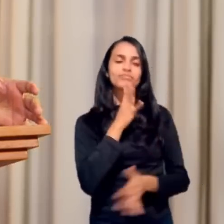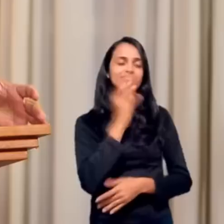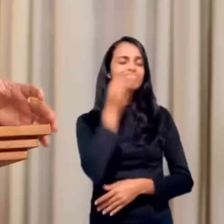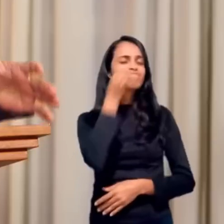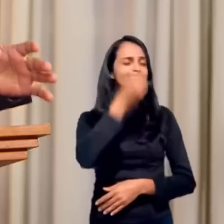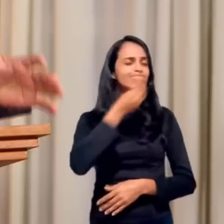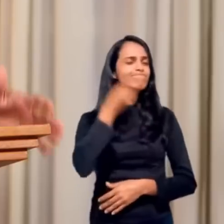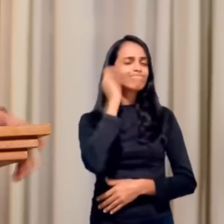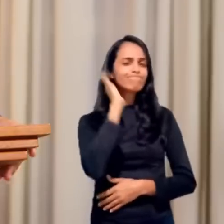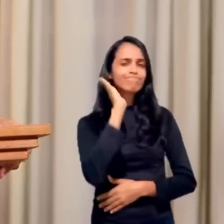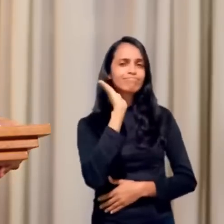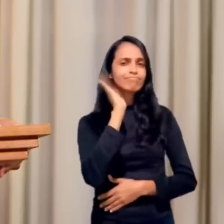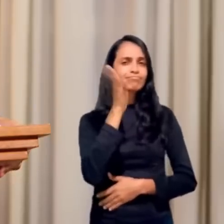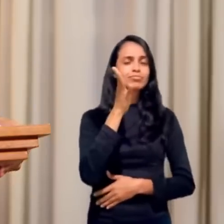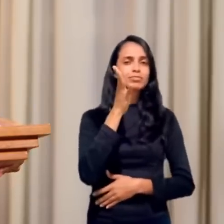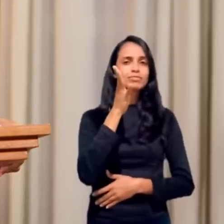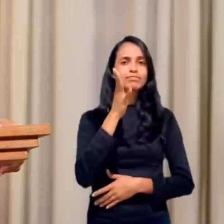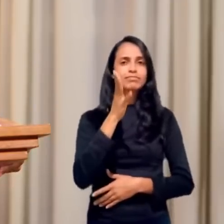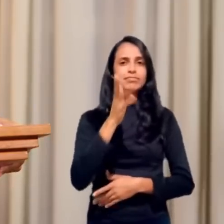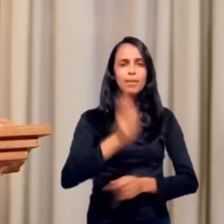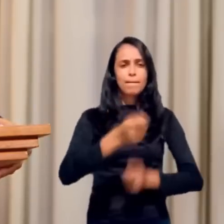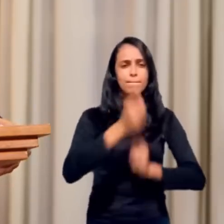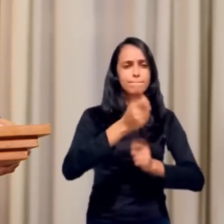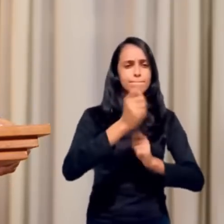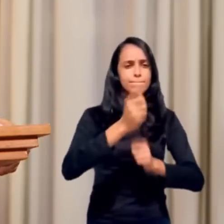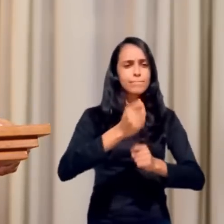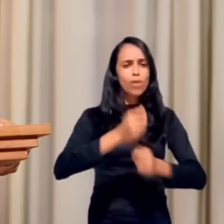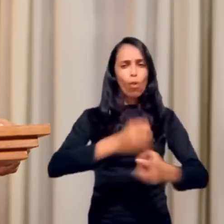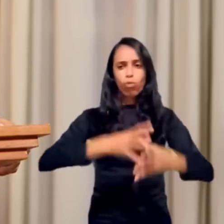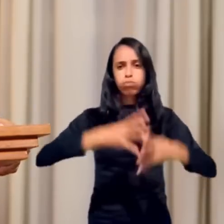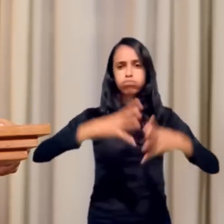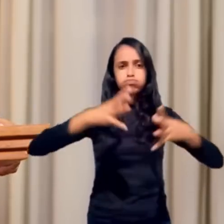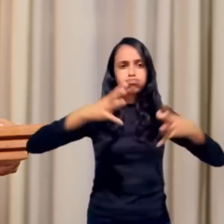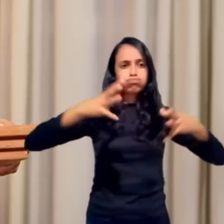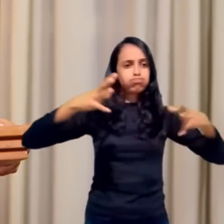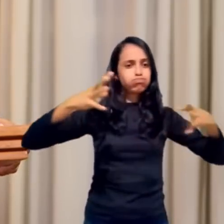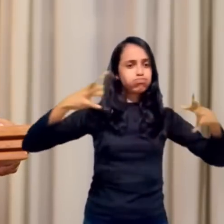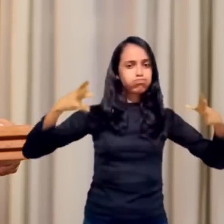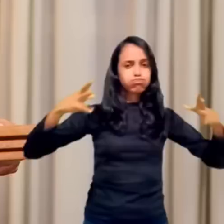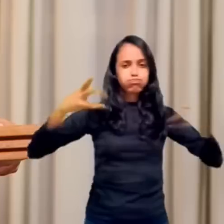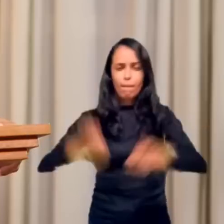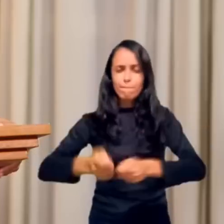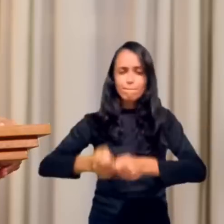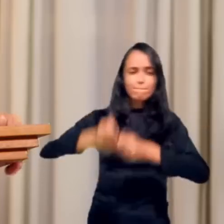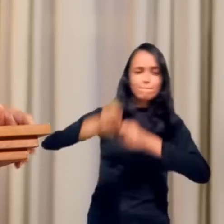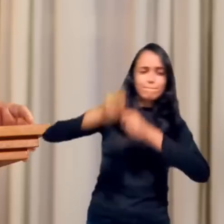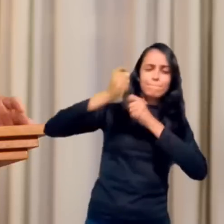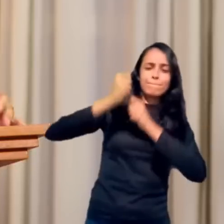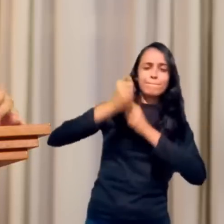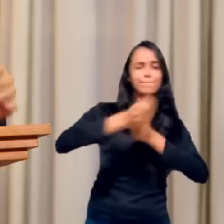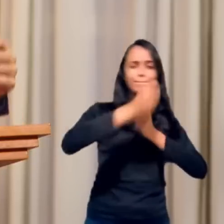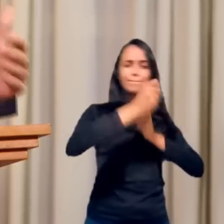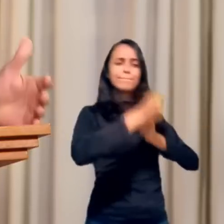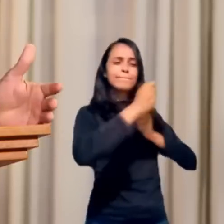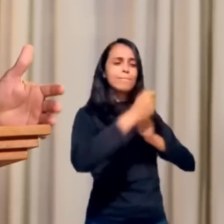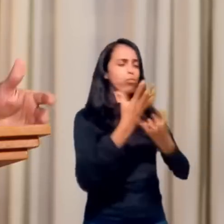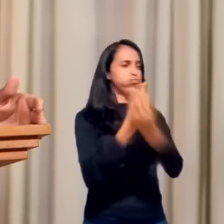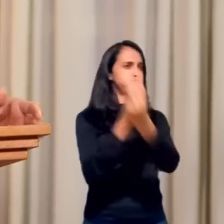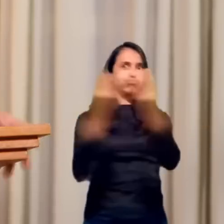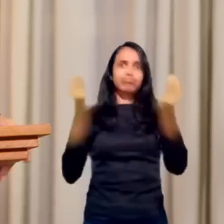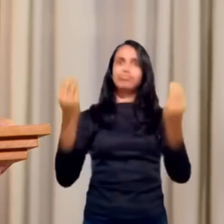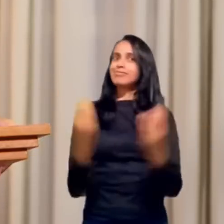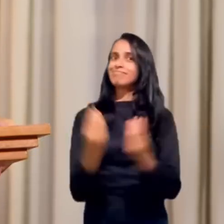Alcançavam cardumes, né? Com grande número de peixes. E seria mais uma